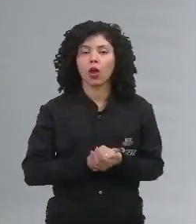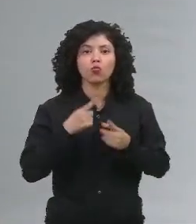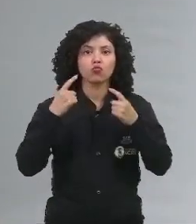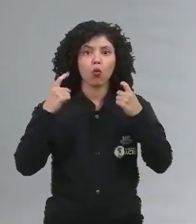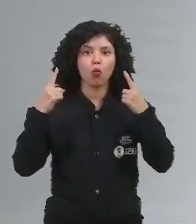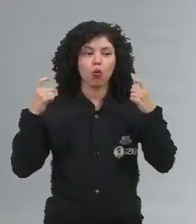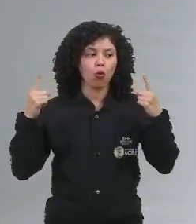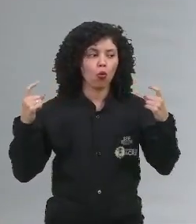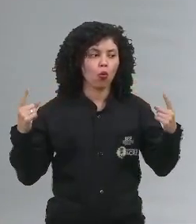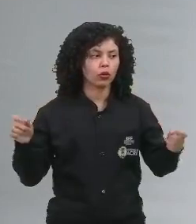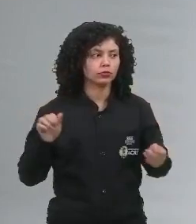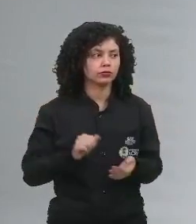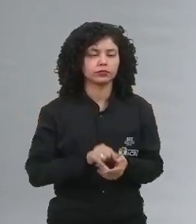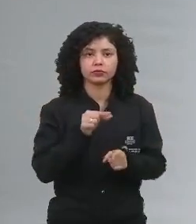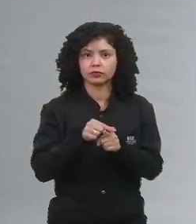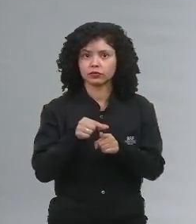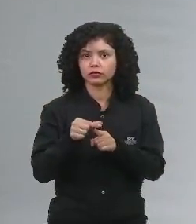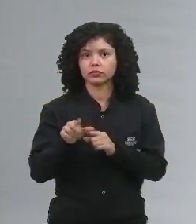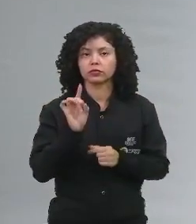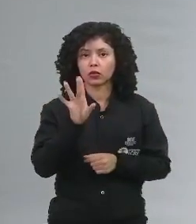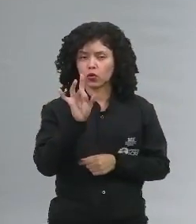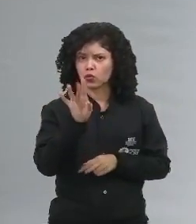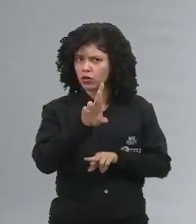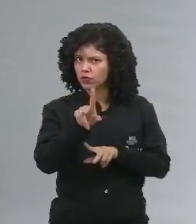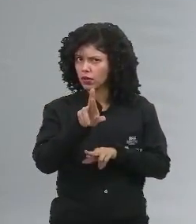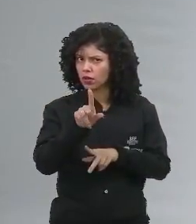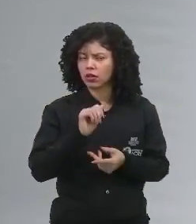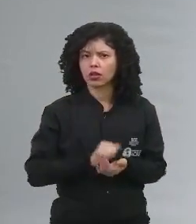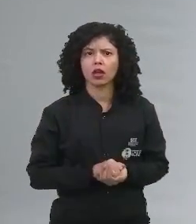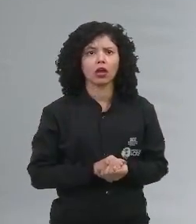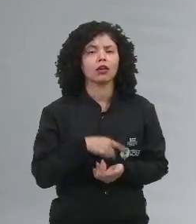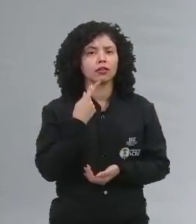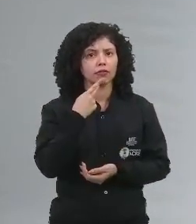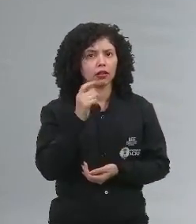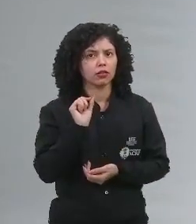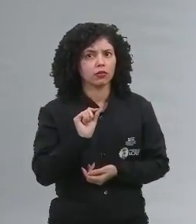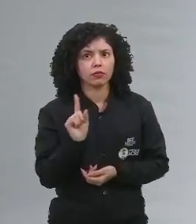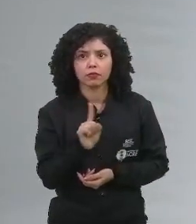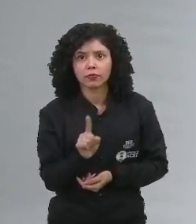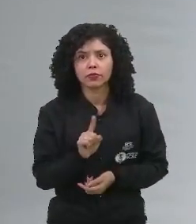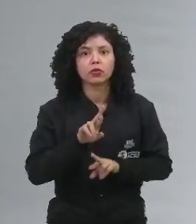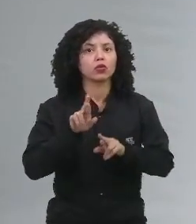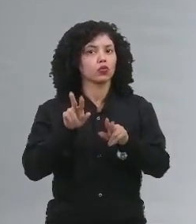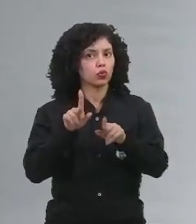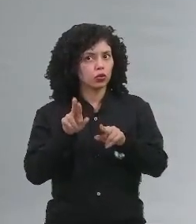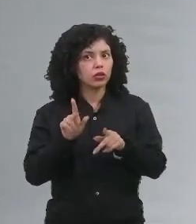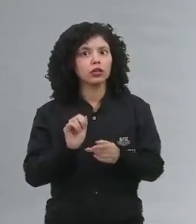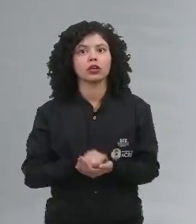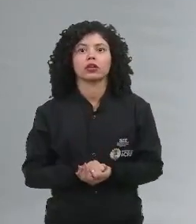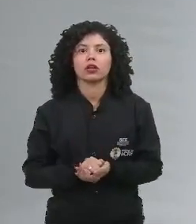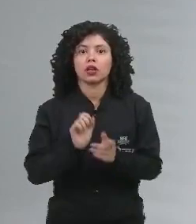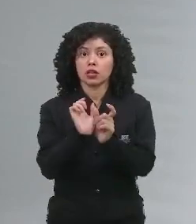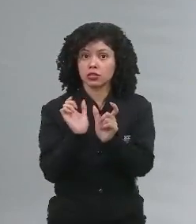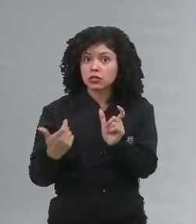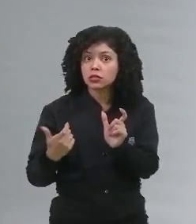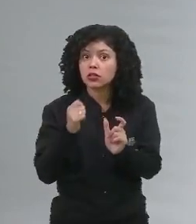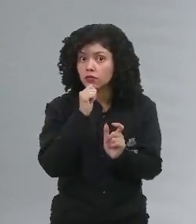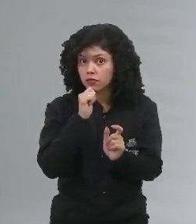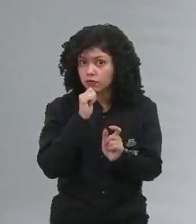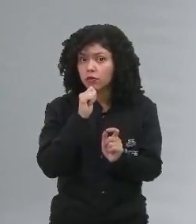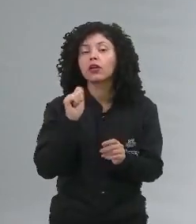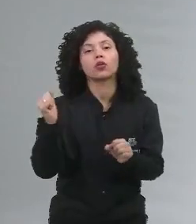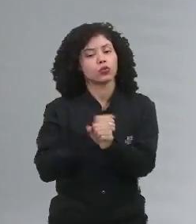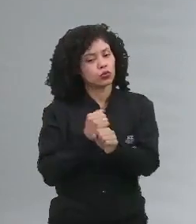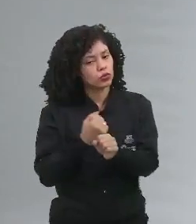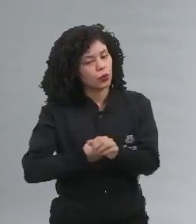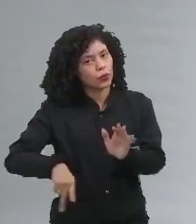som. Então, nós não temos somente a diferença vocabular, nós não temos somente a diferença sintática na hora da construção